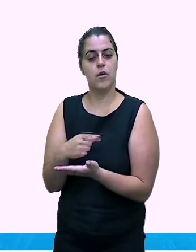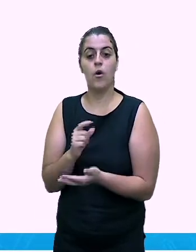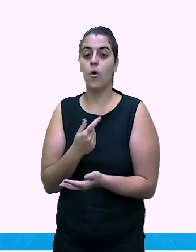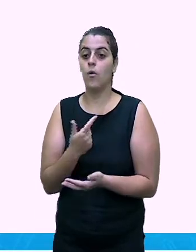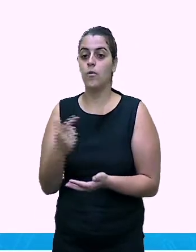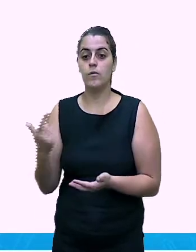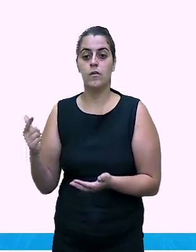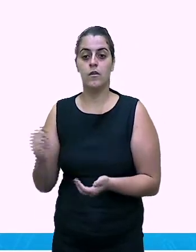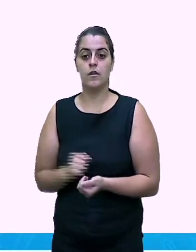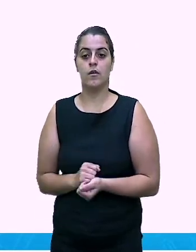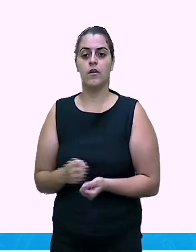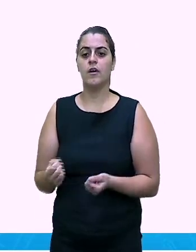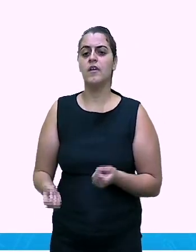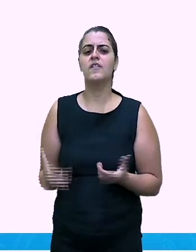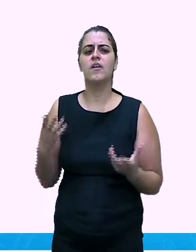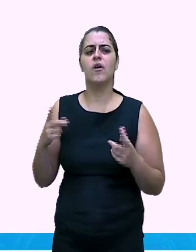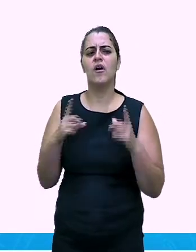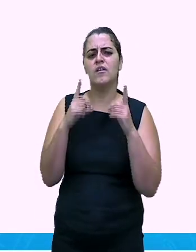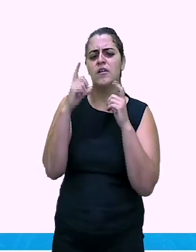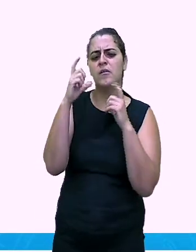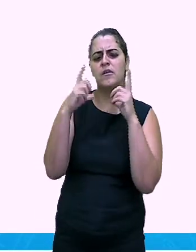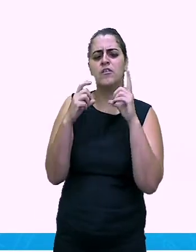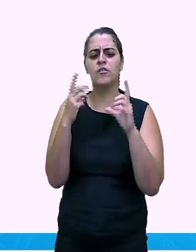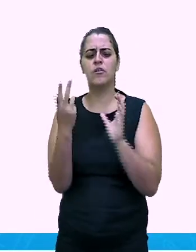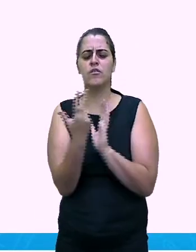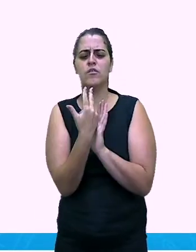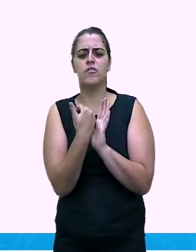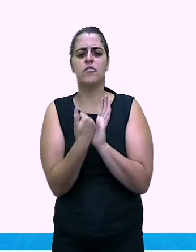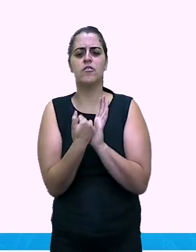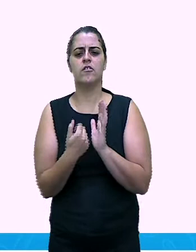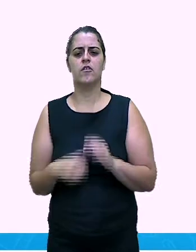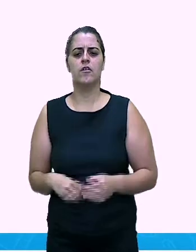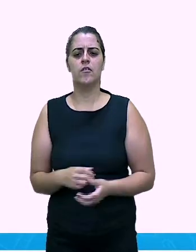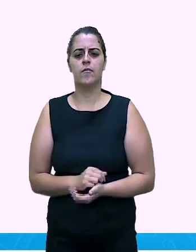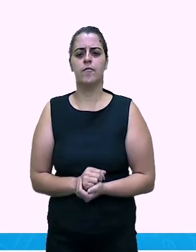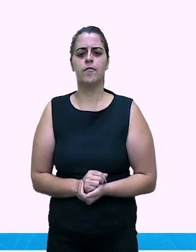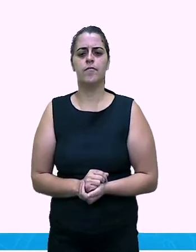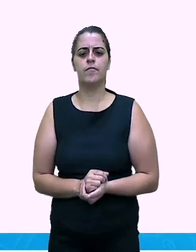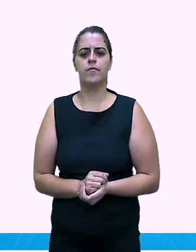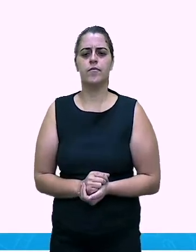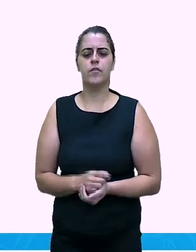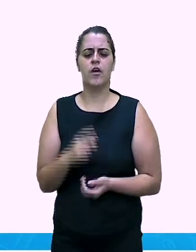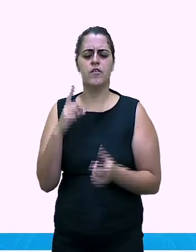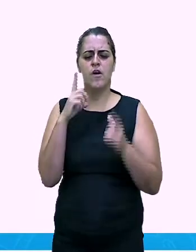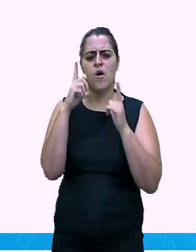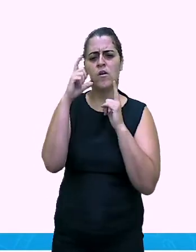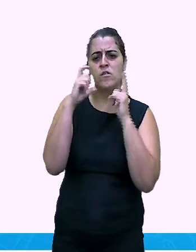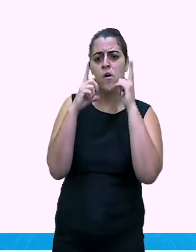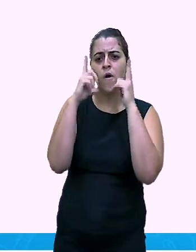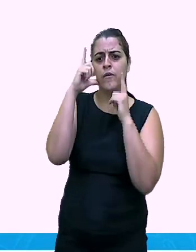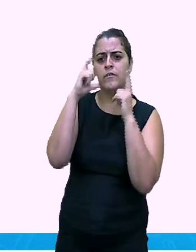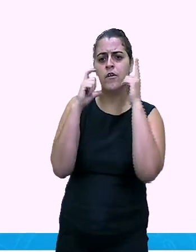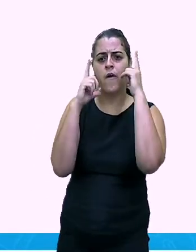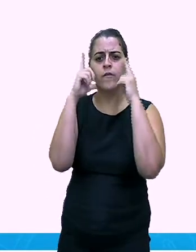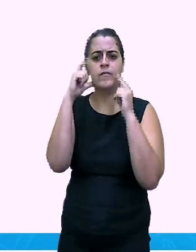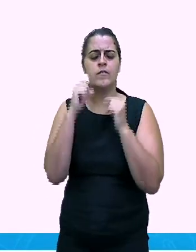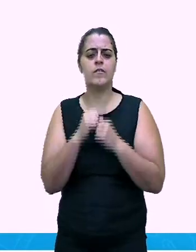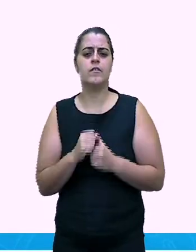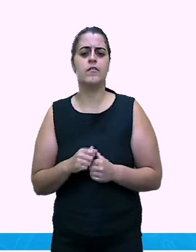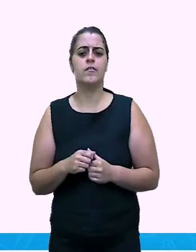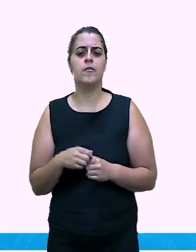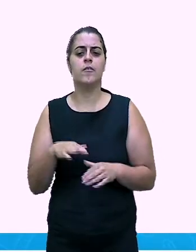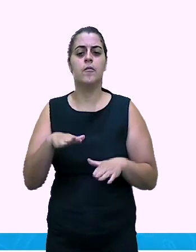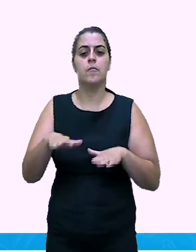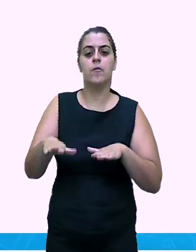ou não verbal, que são os desenhos. Então, através da expressão facial, através